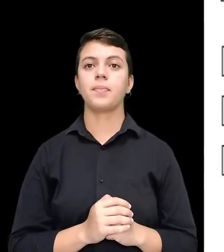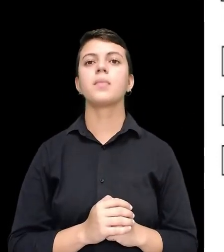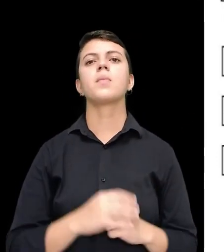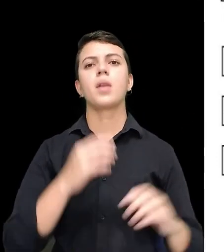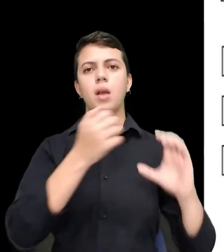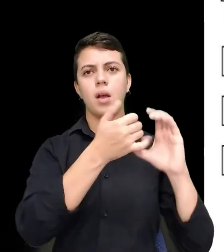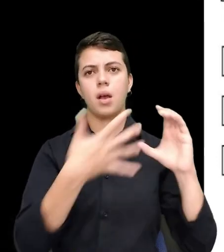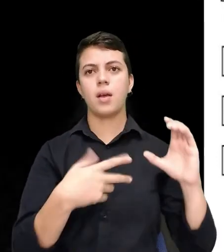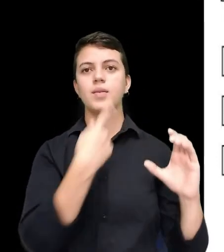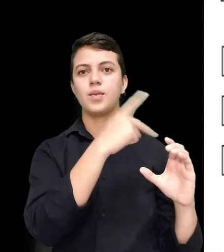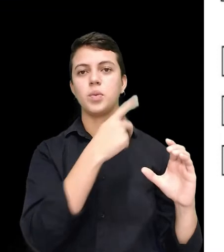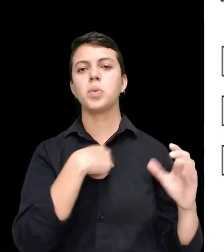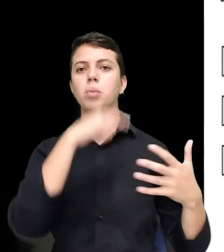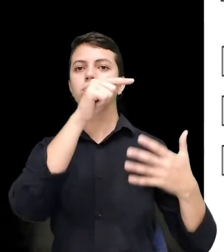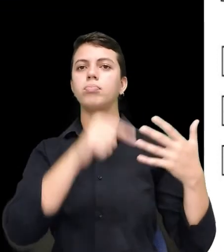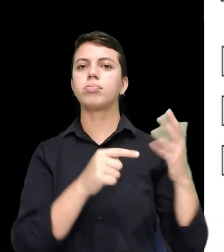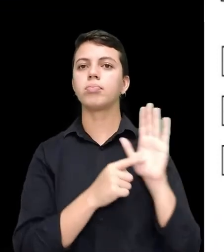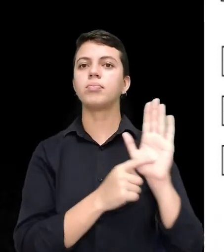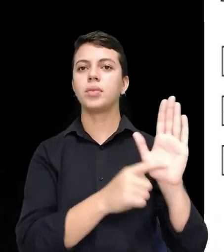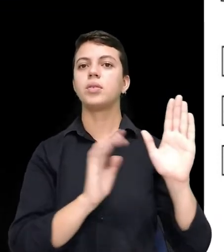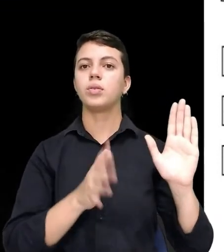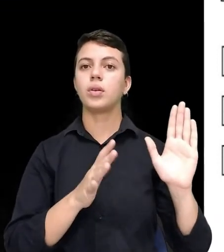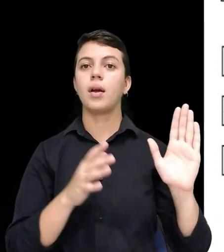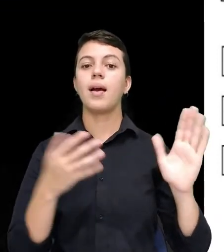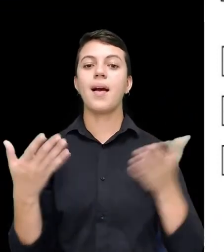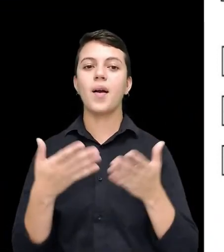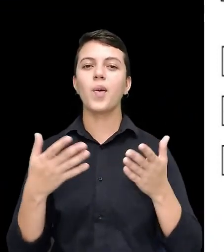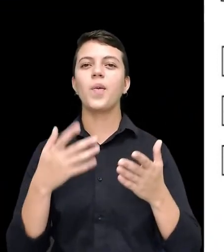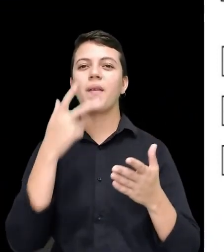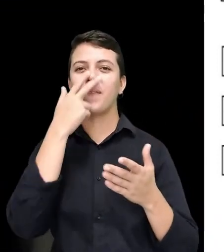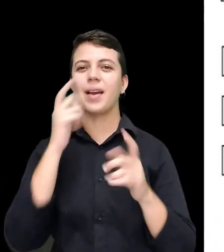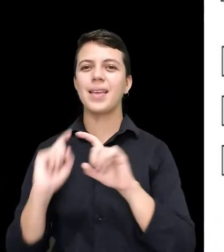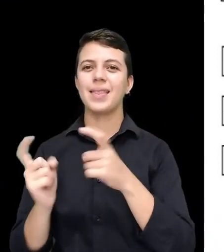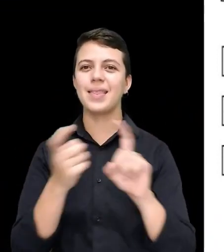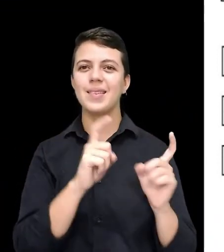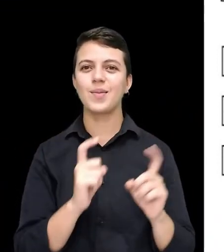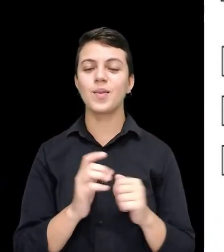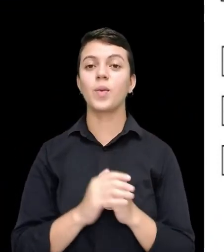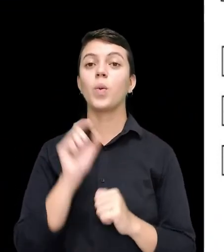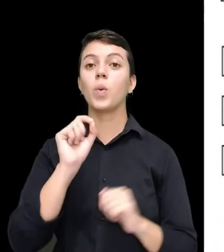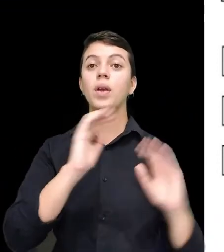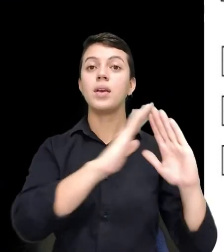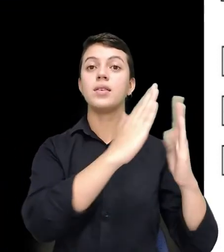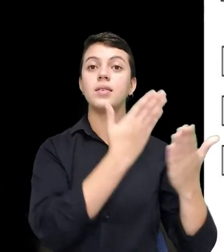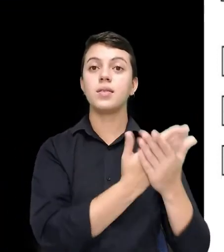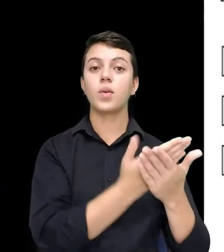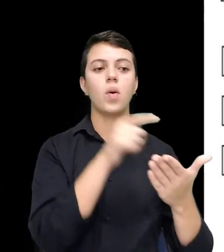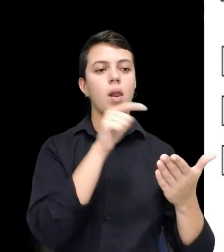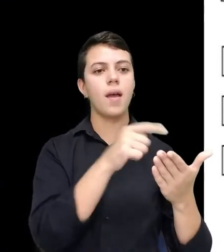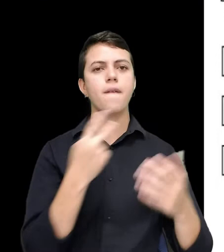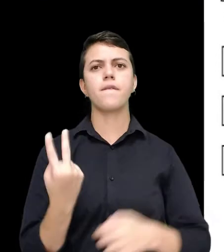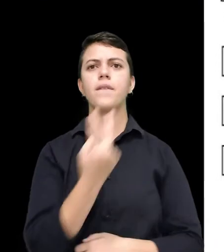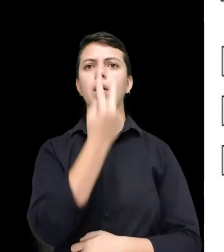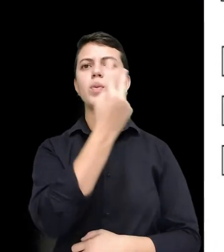gente vai fazer os comentários agora. Valoriza-se aí o papel da escola na formação